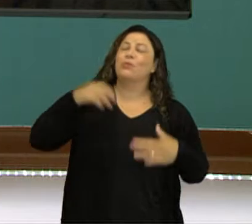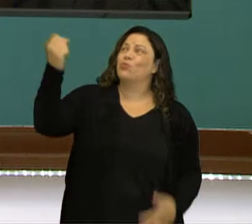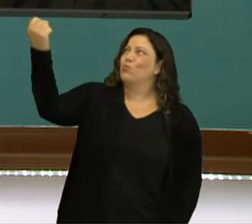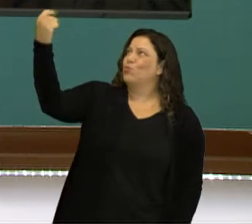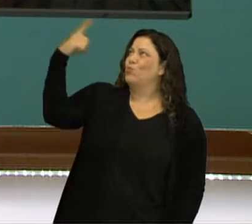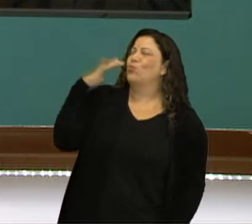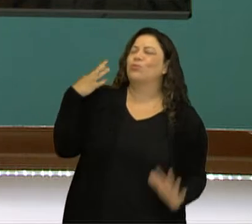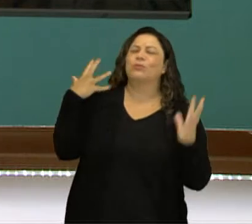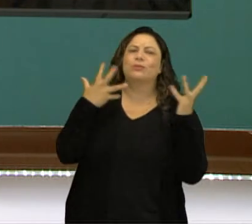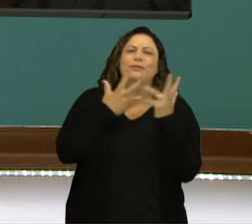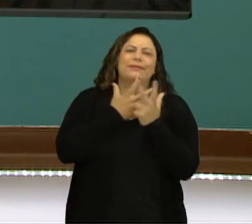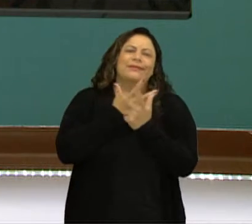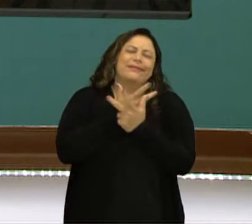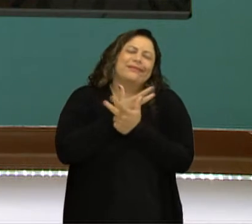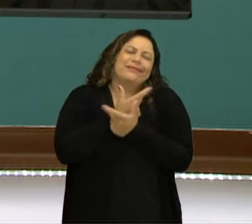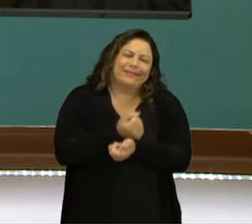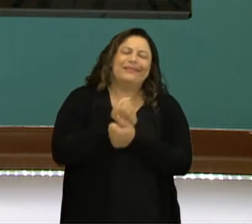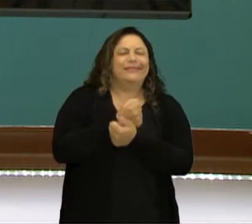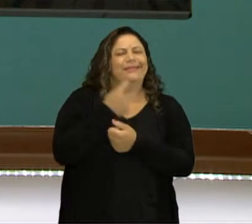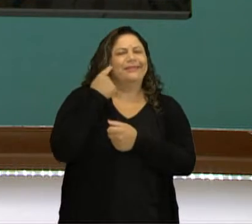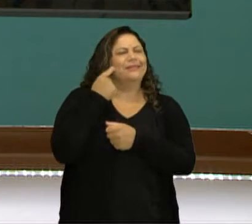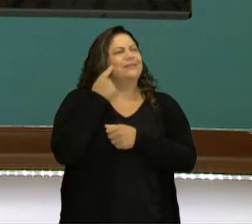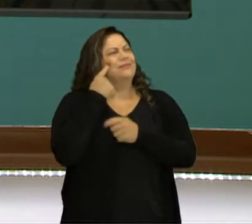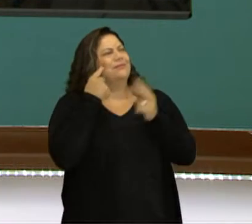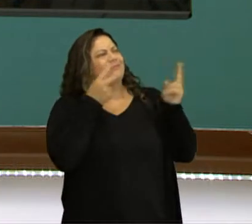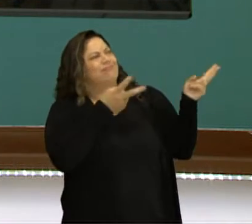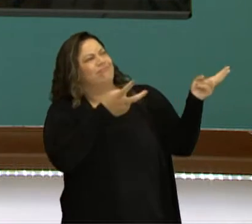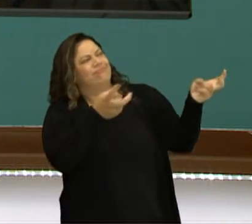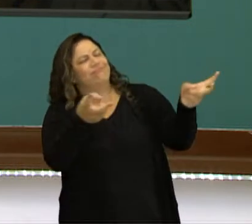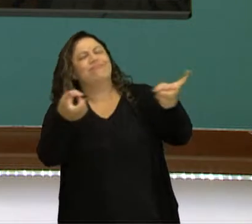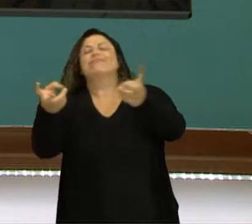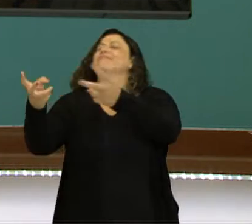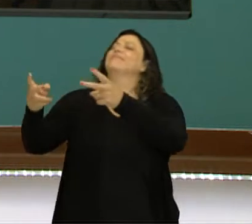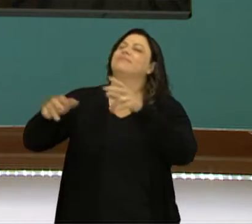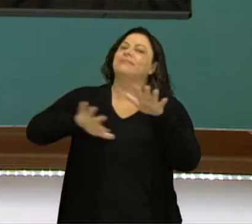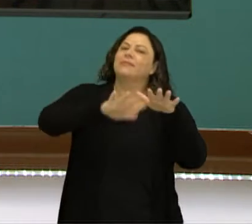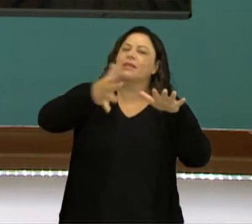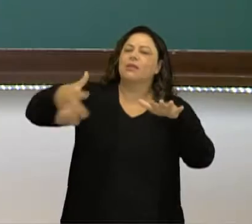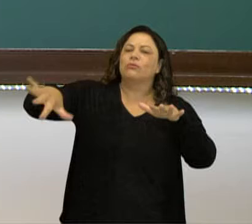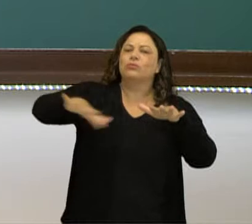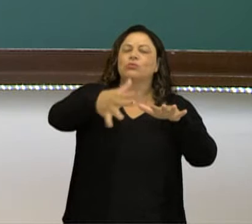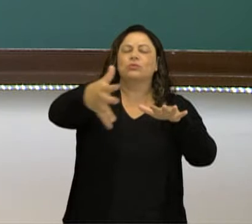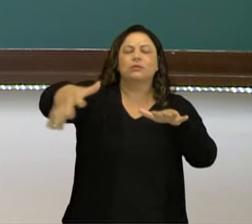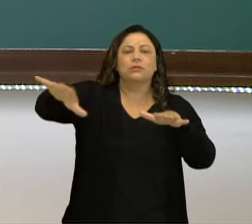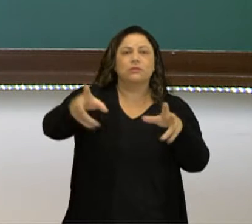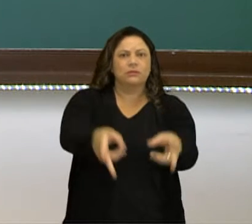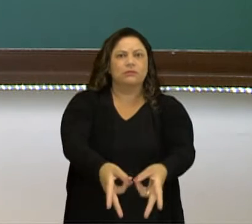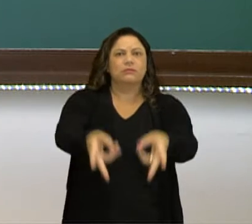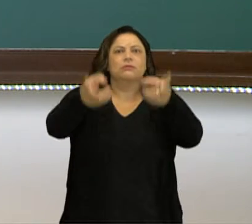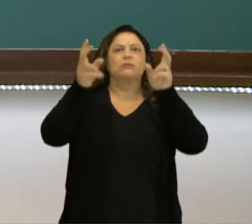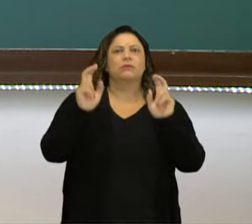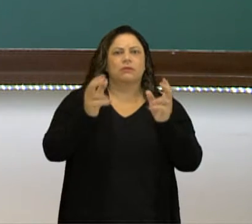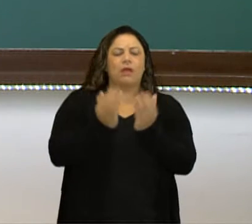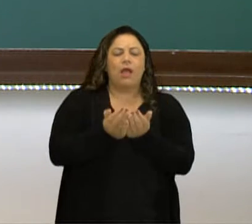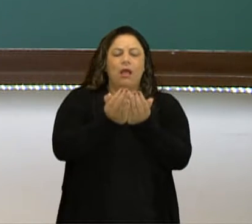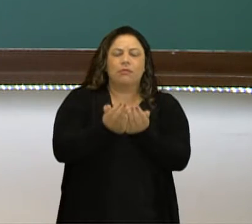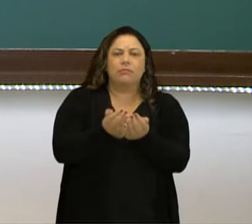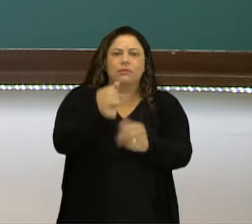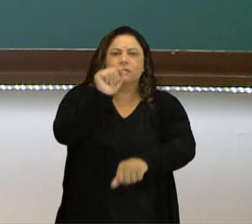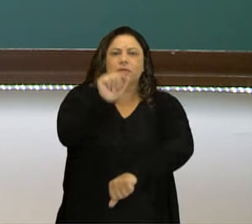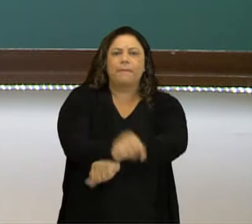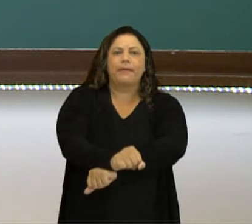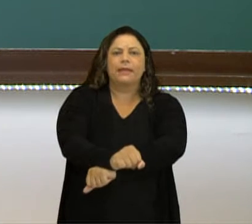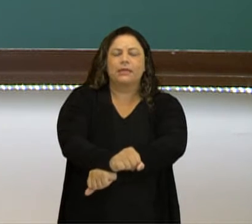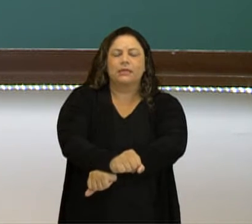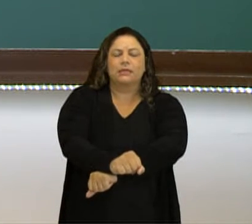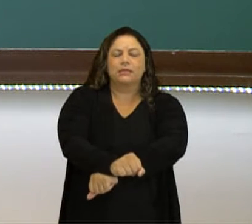aquela paisagem linda que você diz assim, obrigado por tudo, você vai perceber que parece que a balsa está parada. E o que